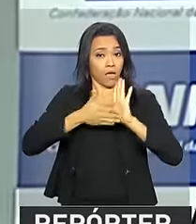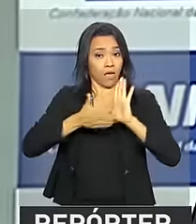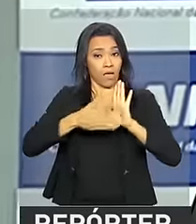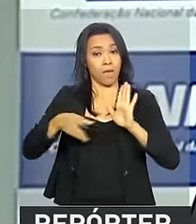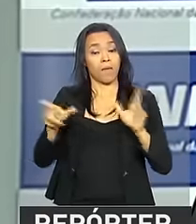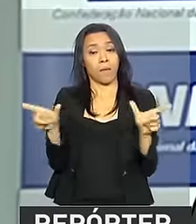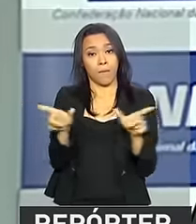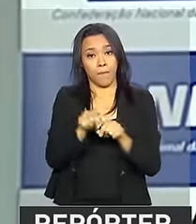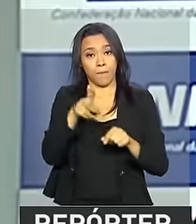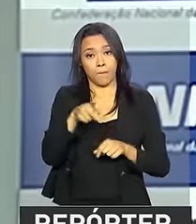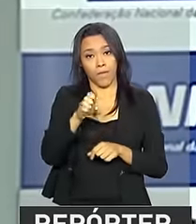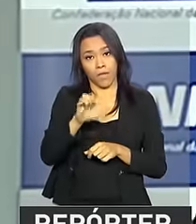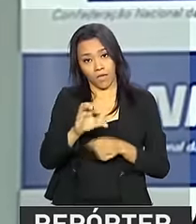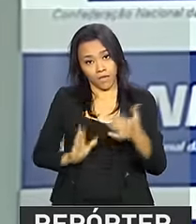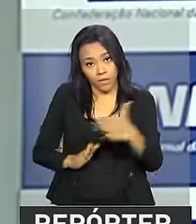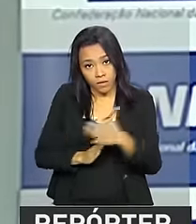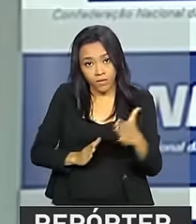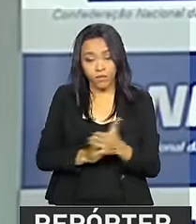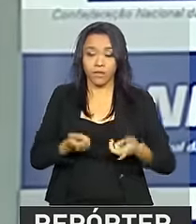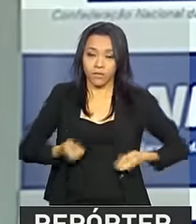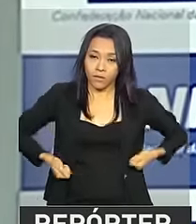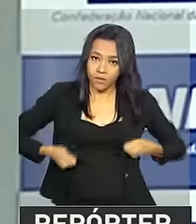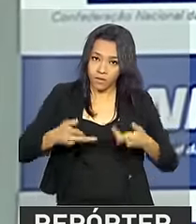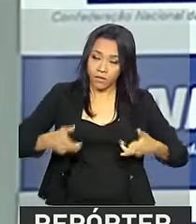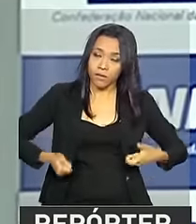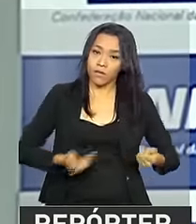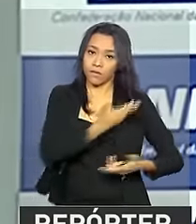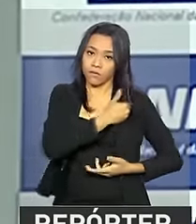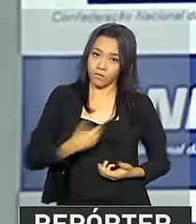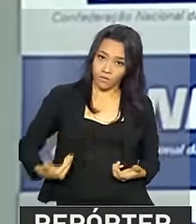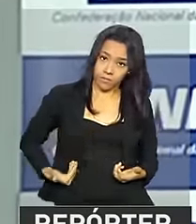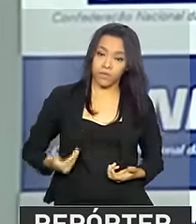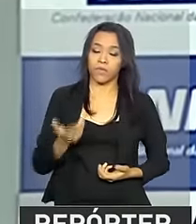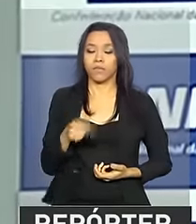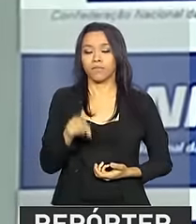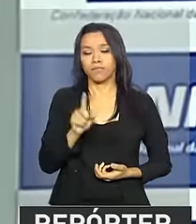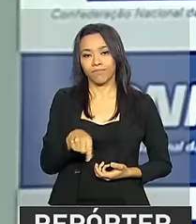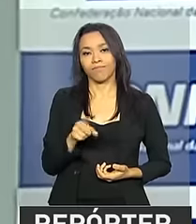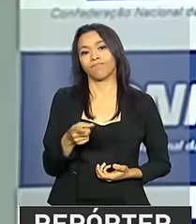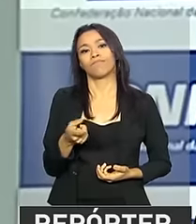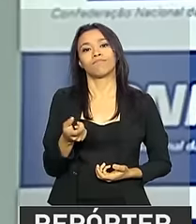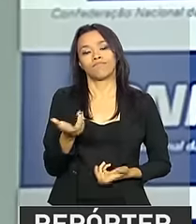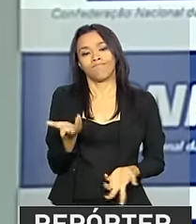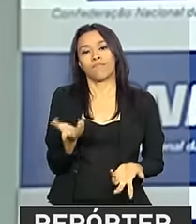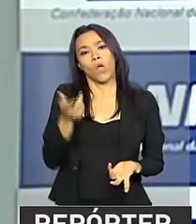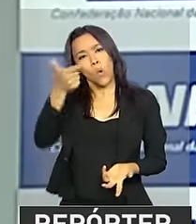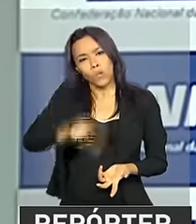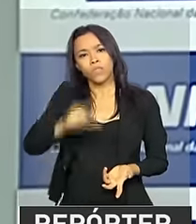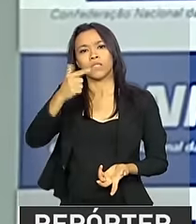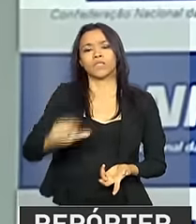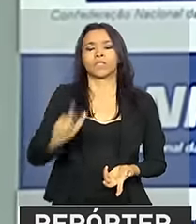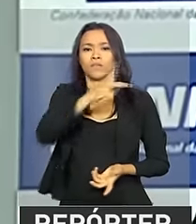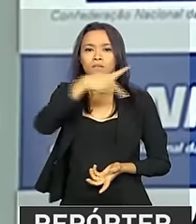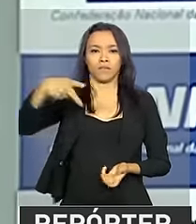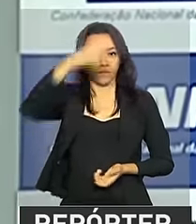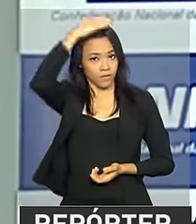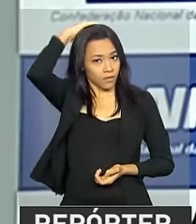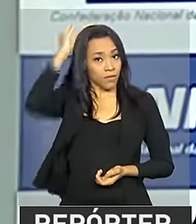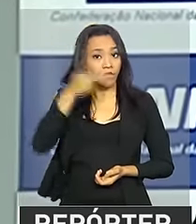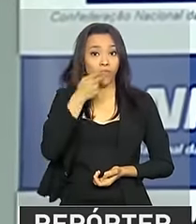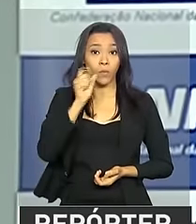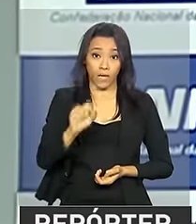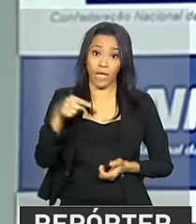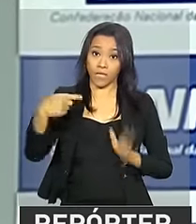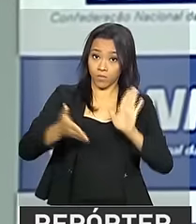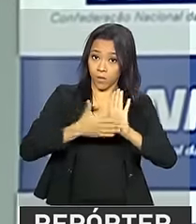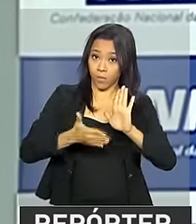na inflação do ano imediatamente anterior para o crescimento das despesas públicas. Ele falou mais uma vez, ele reforçou que essa